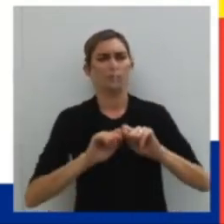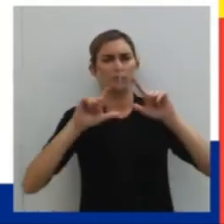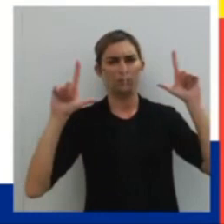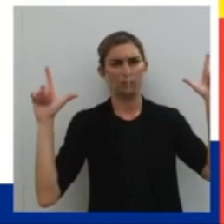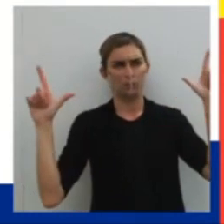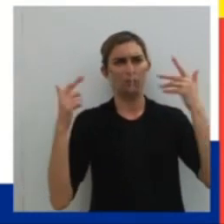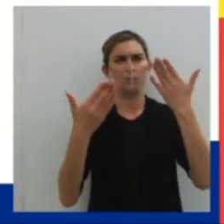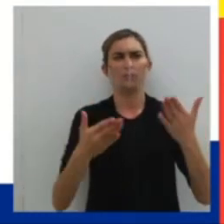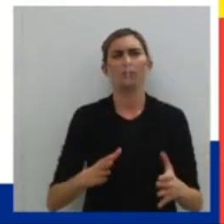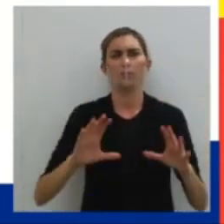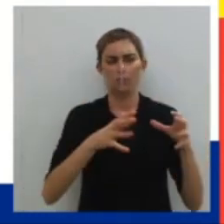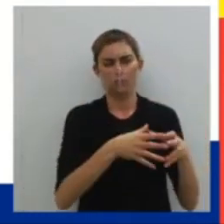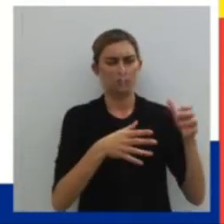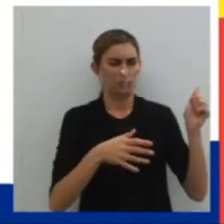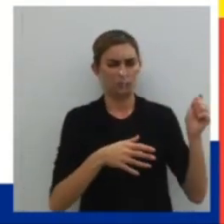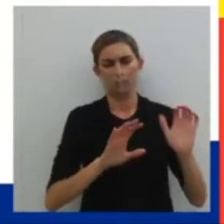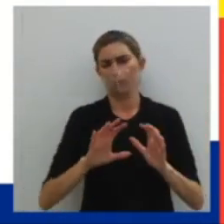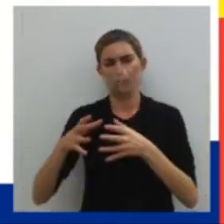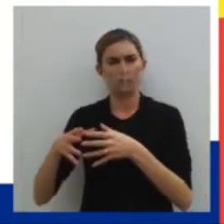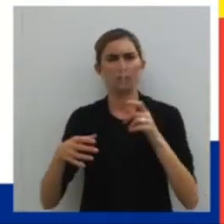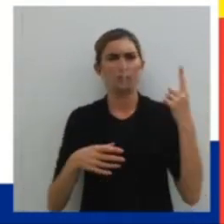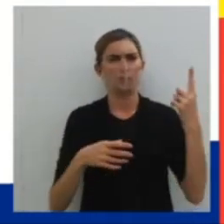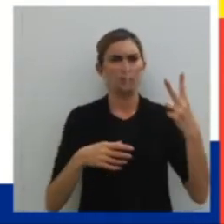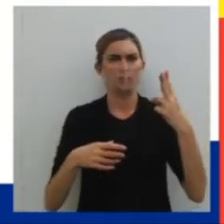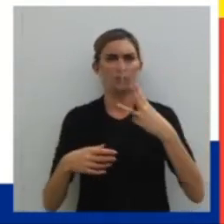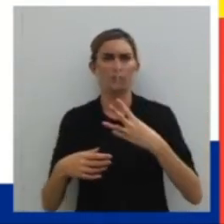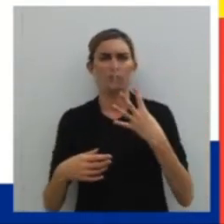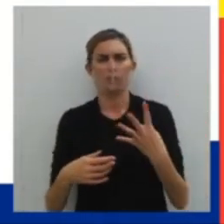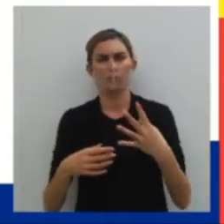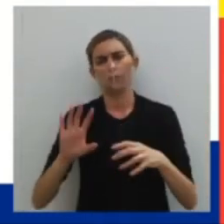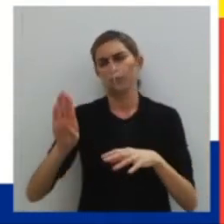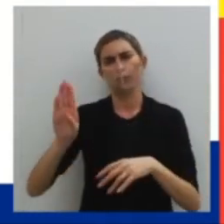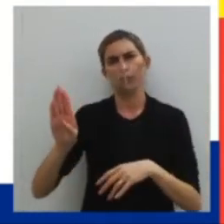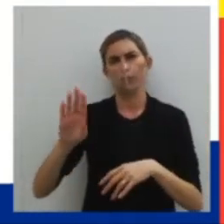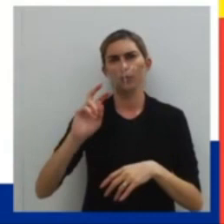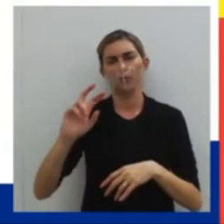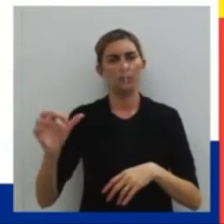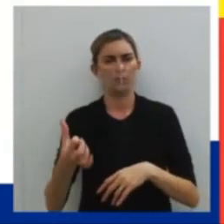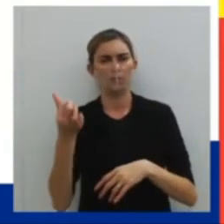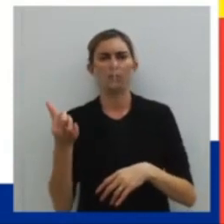eu tenho o conjunto A formado pelos elementos 1, 2, 3, 4 e o conjunto B 5